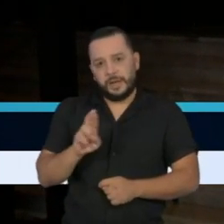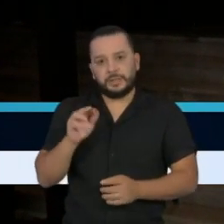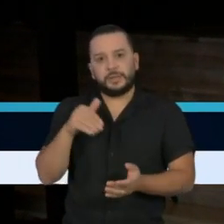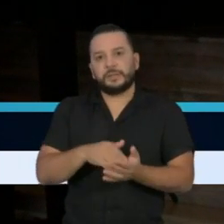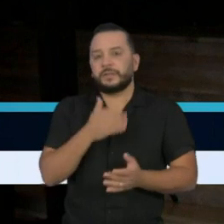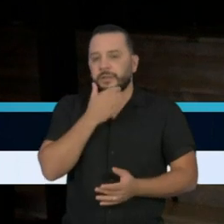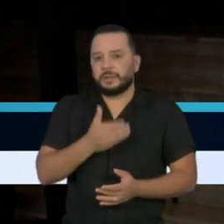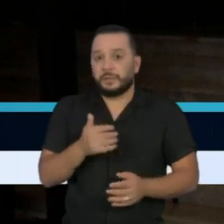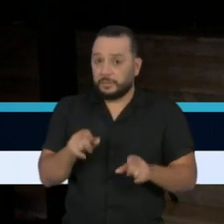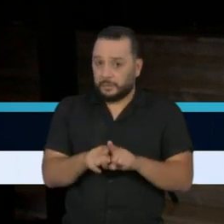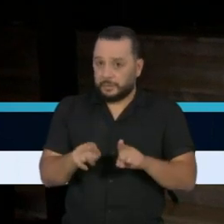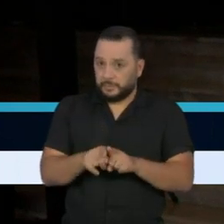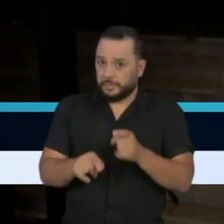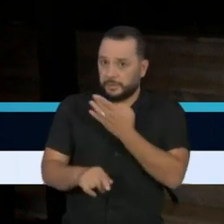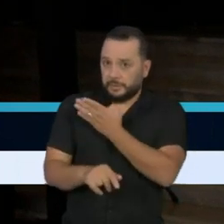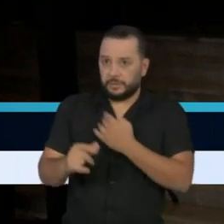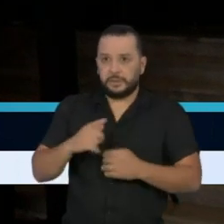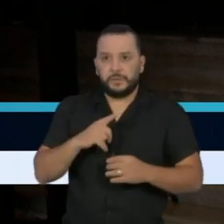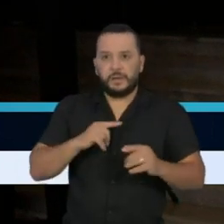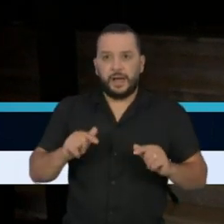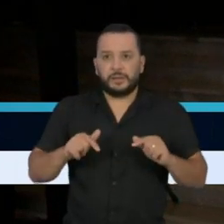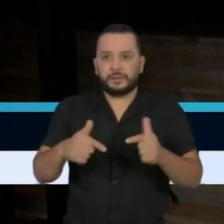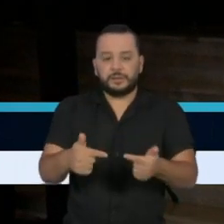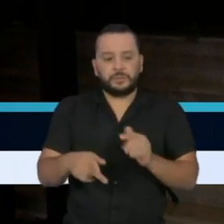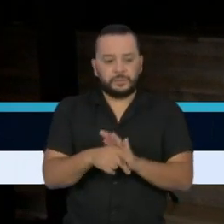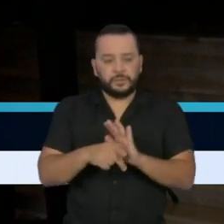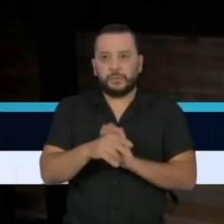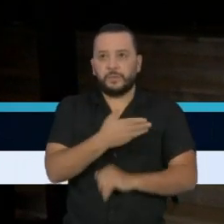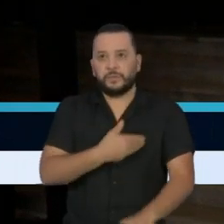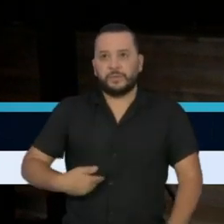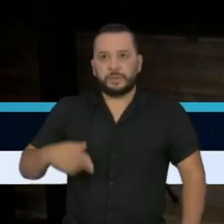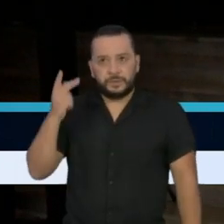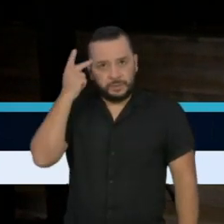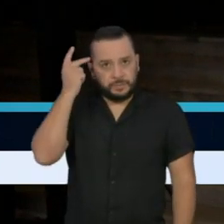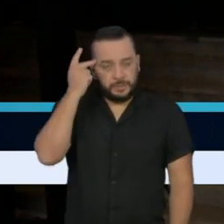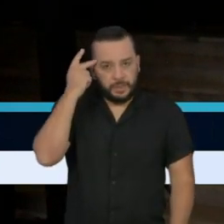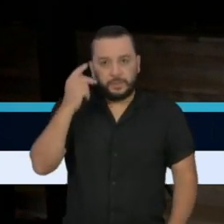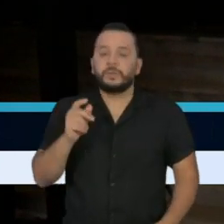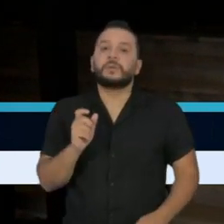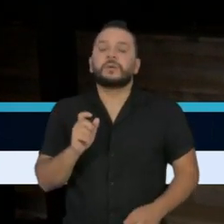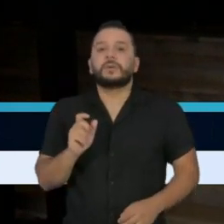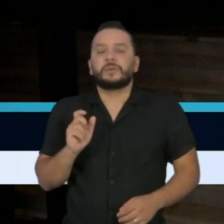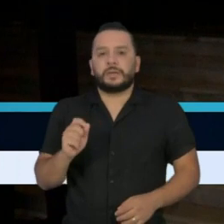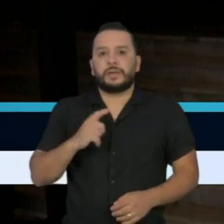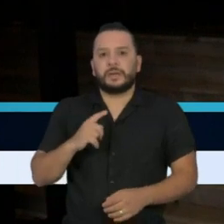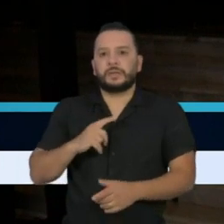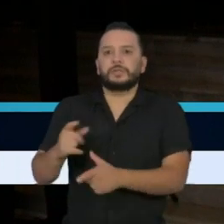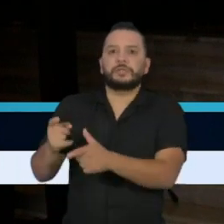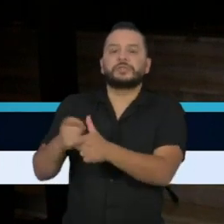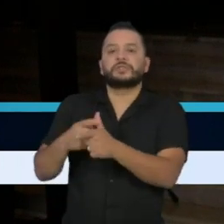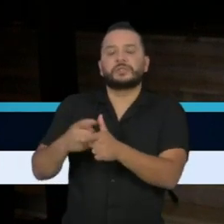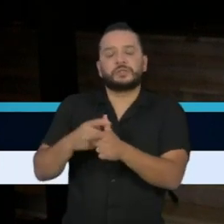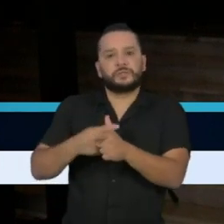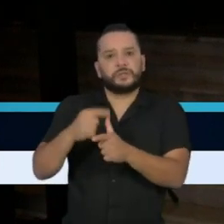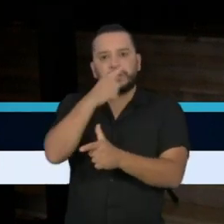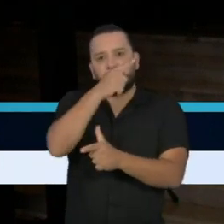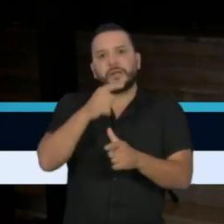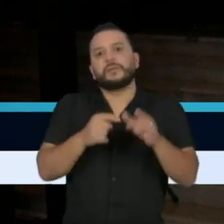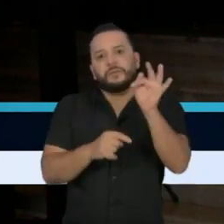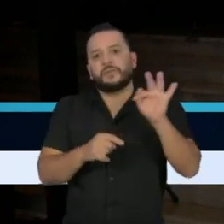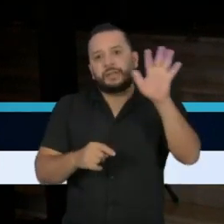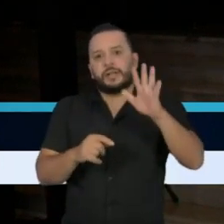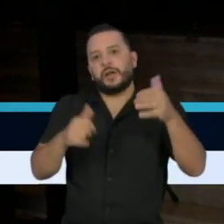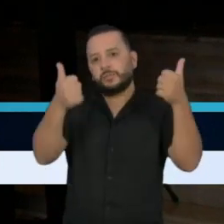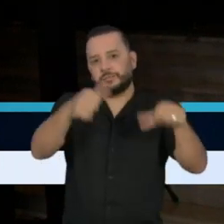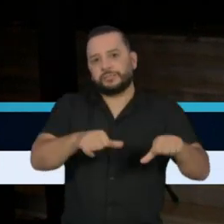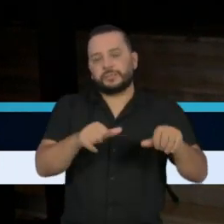próximo. Já tivemos algumas ações feitas pelo governo de São Paulo, como a suspensão do serviço da dívida com a União, em